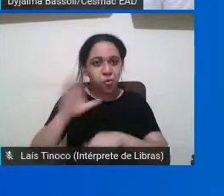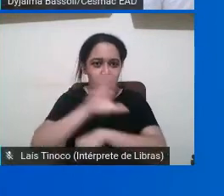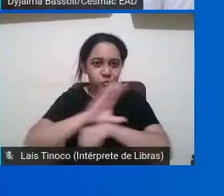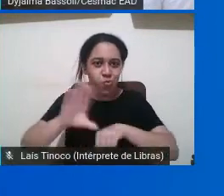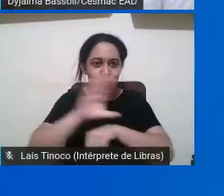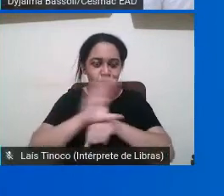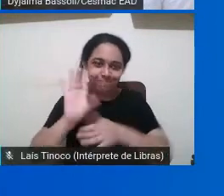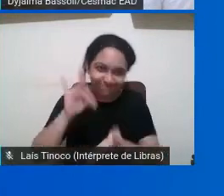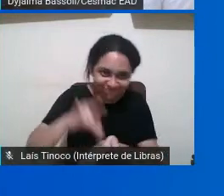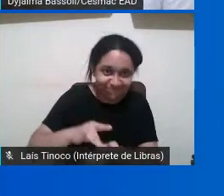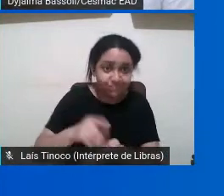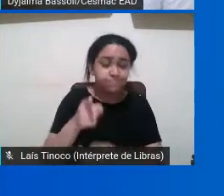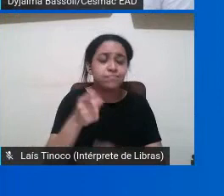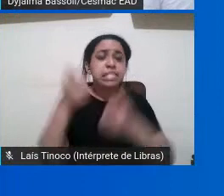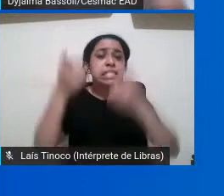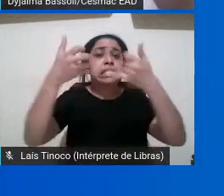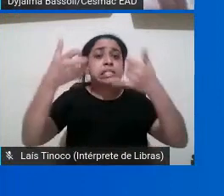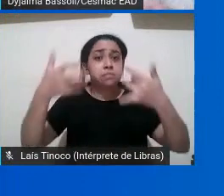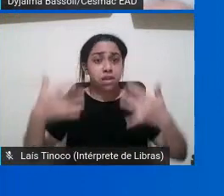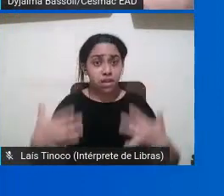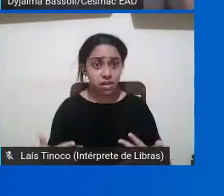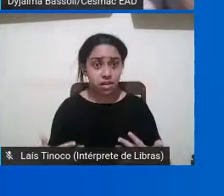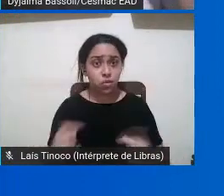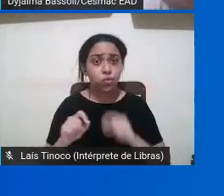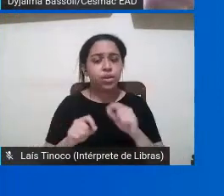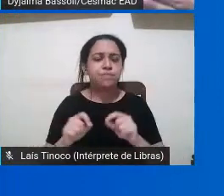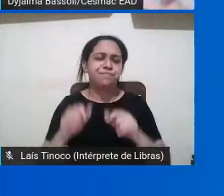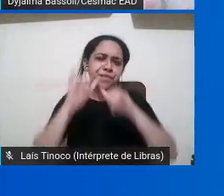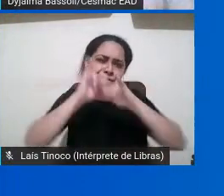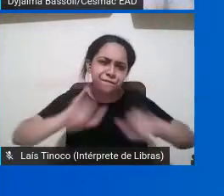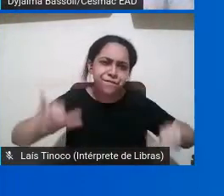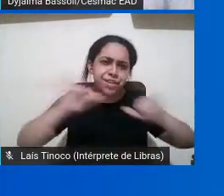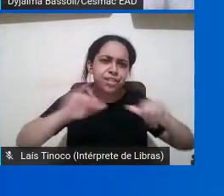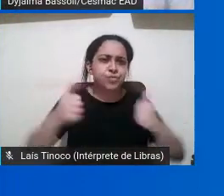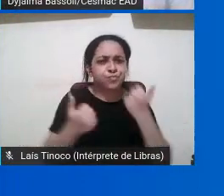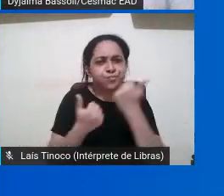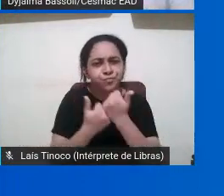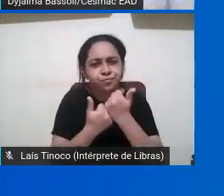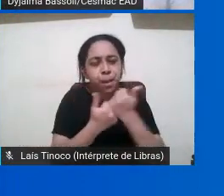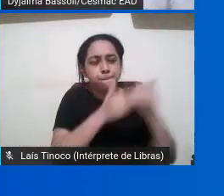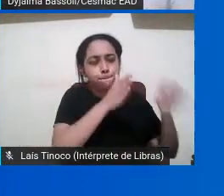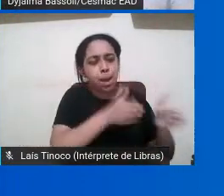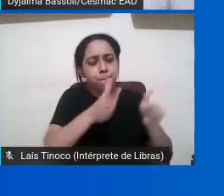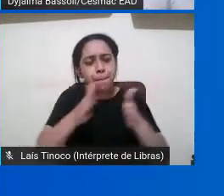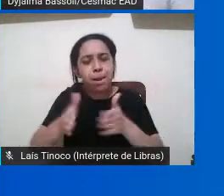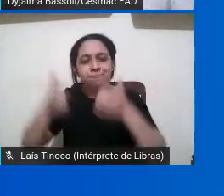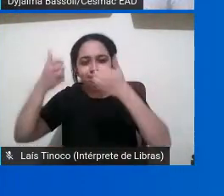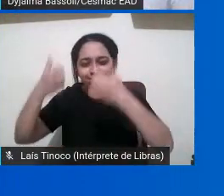vamos falar sobre avisos sobre tutoriais sobre